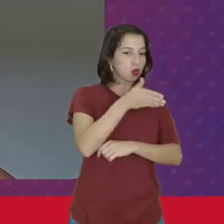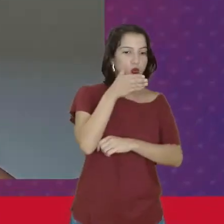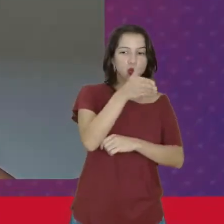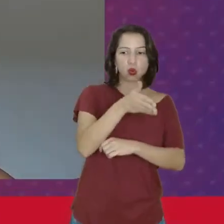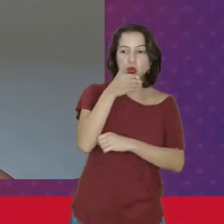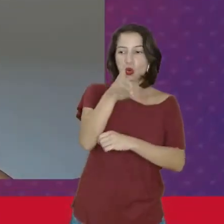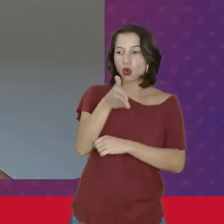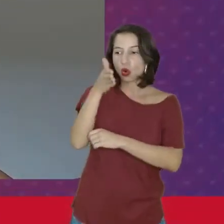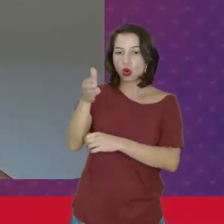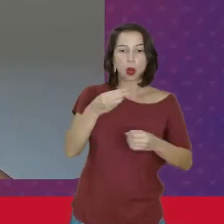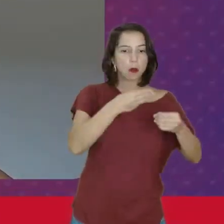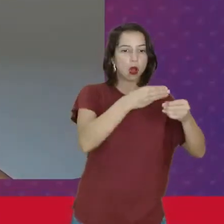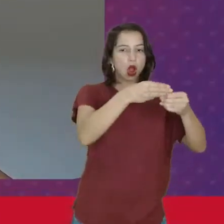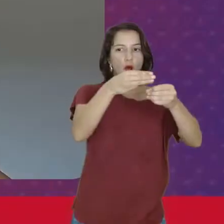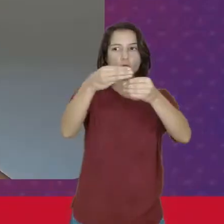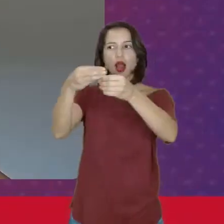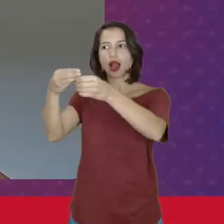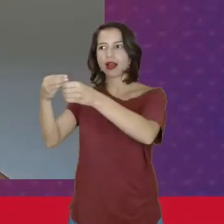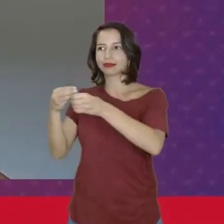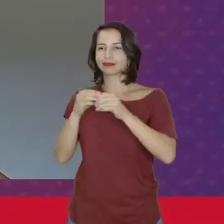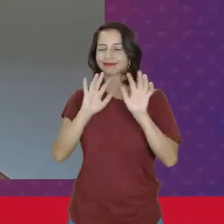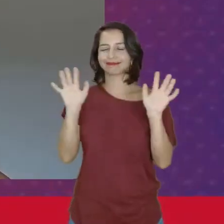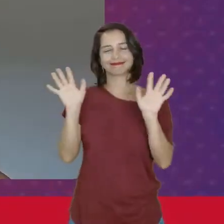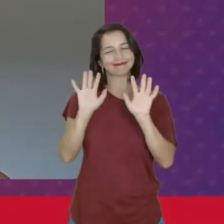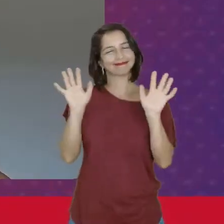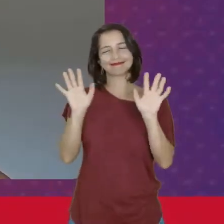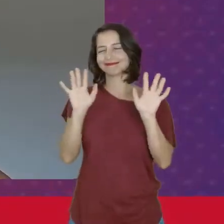mais tempo. Só que não.